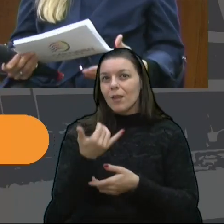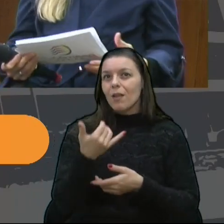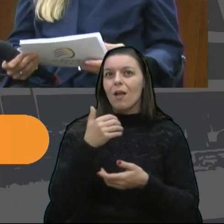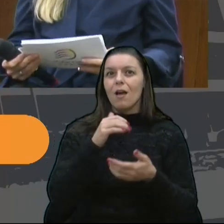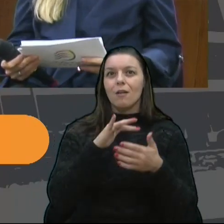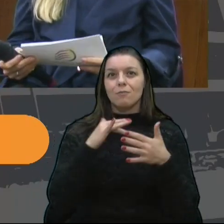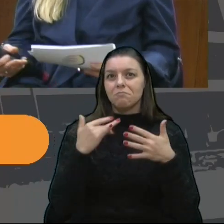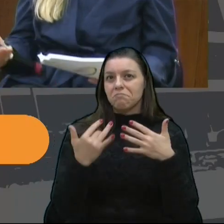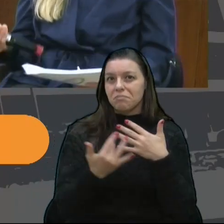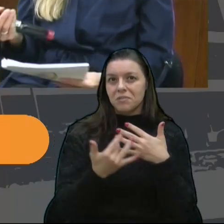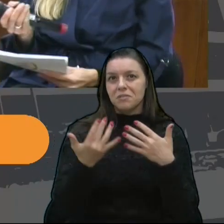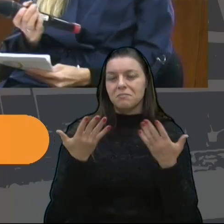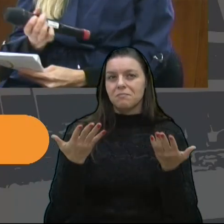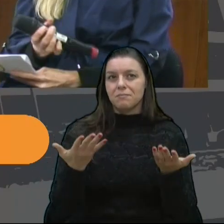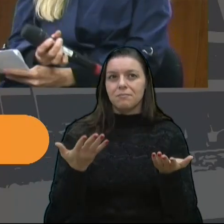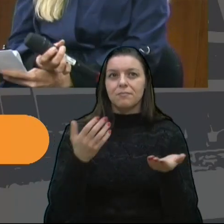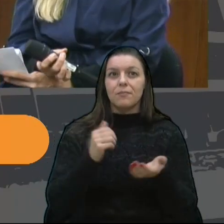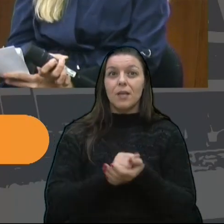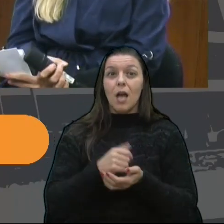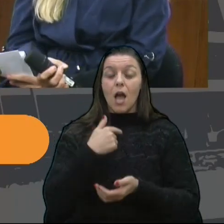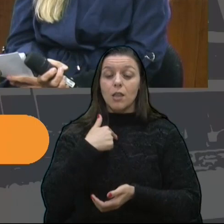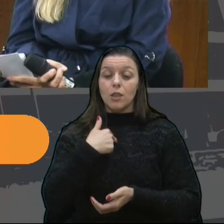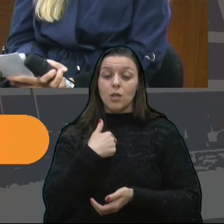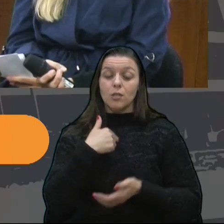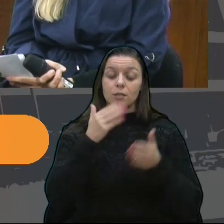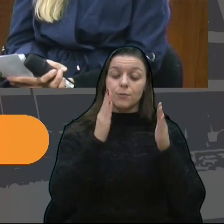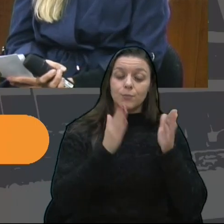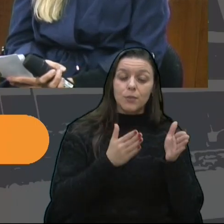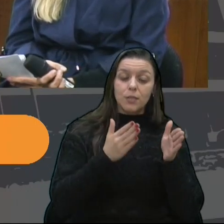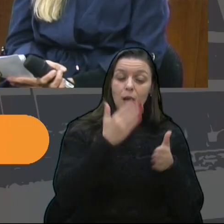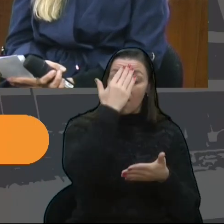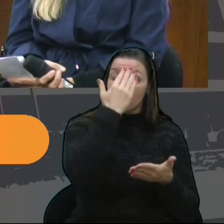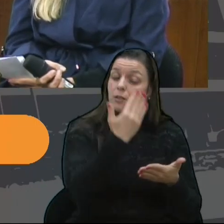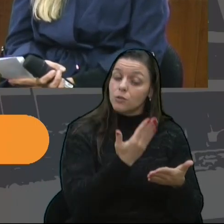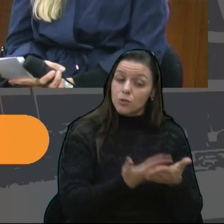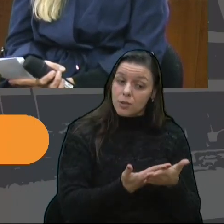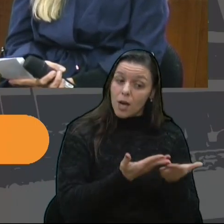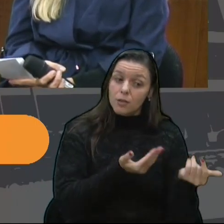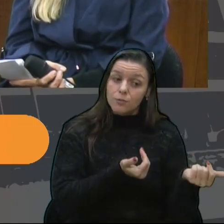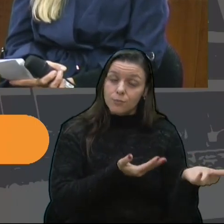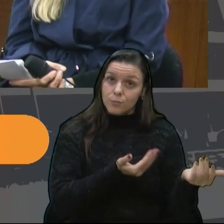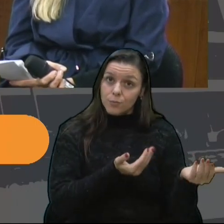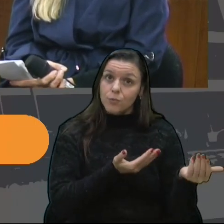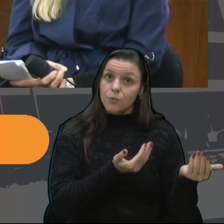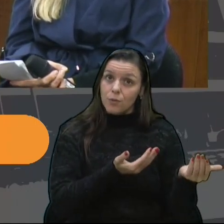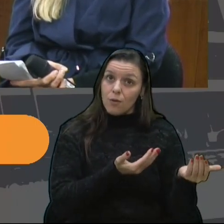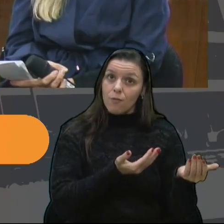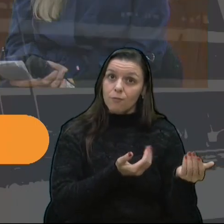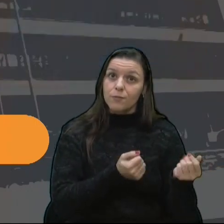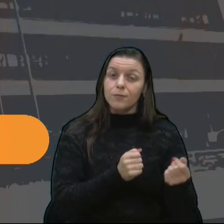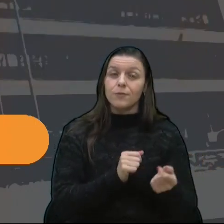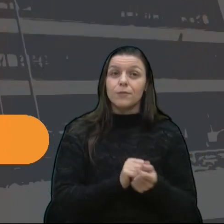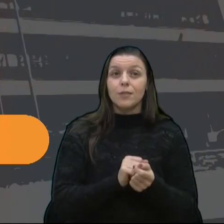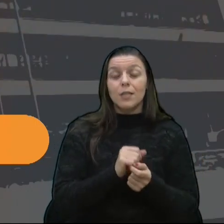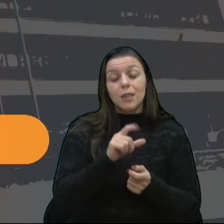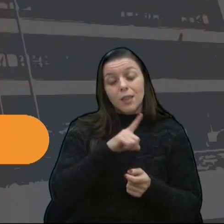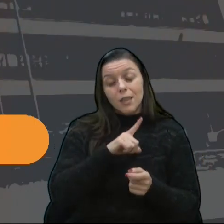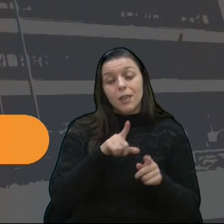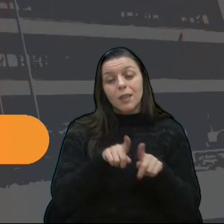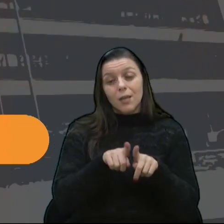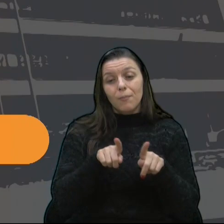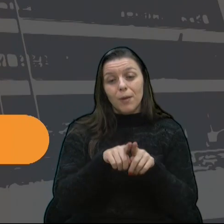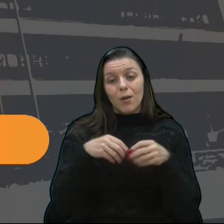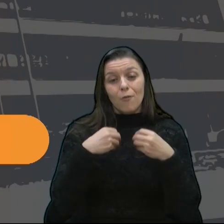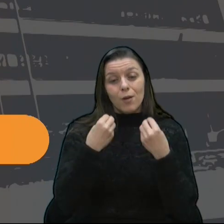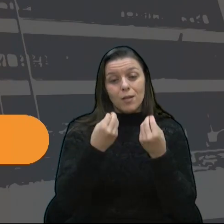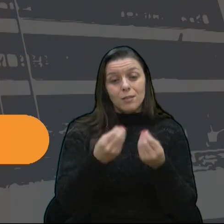A gente tem que... A nossa parte é confiar, é acreditar e procurar